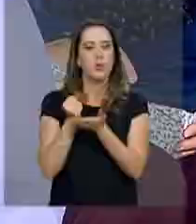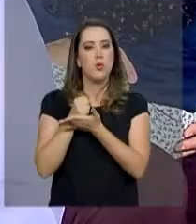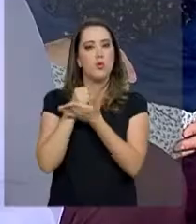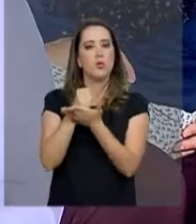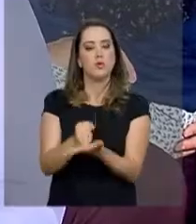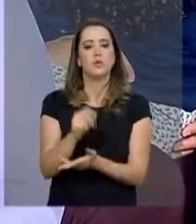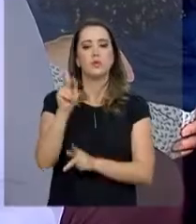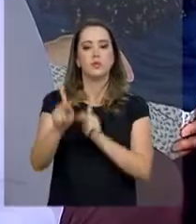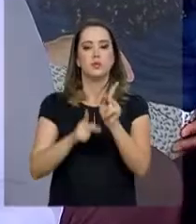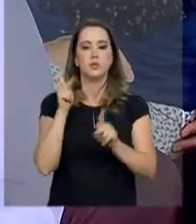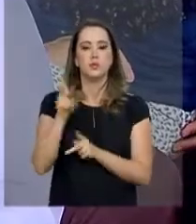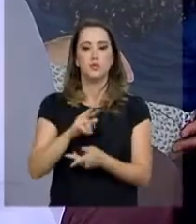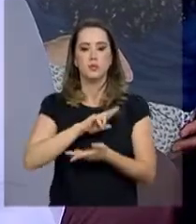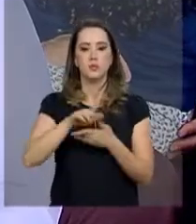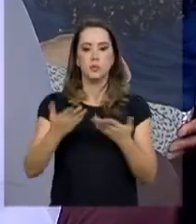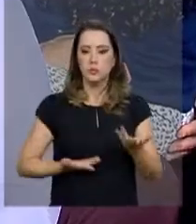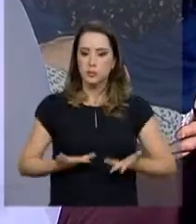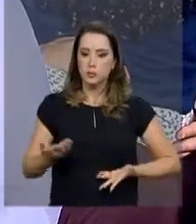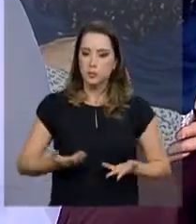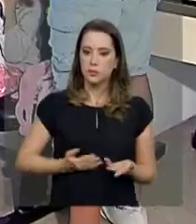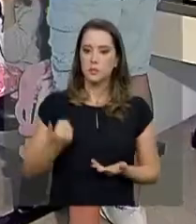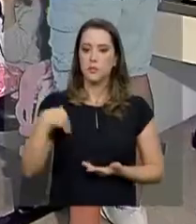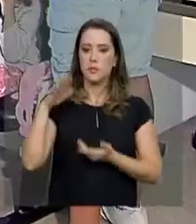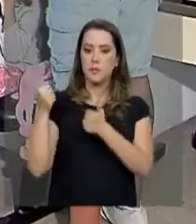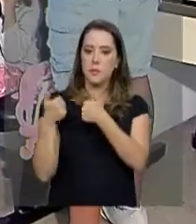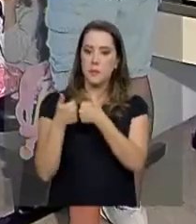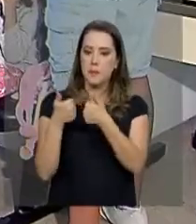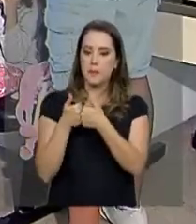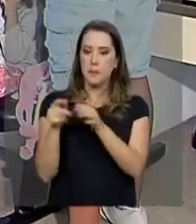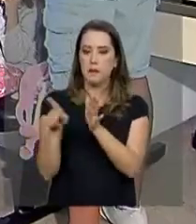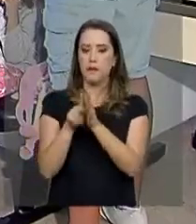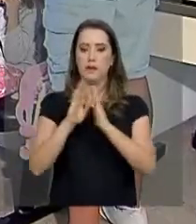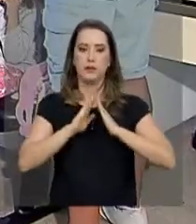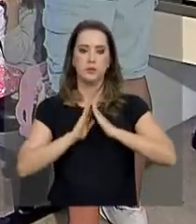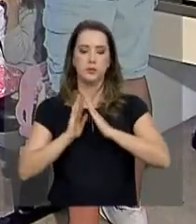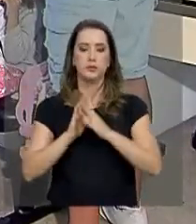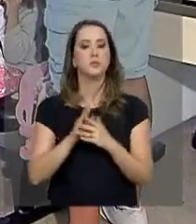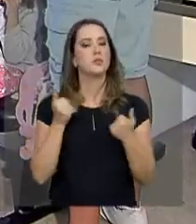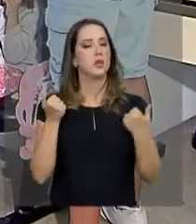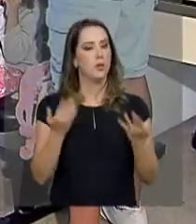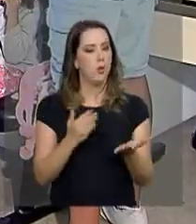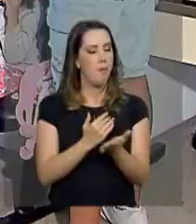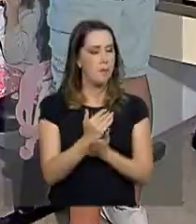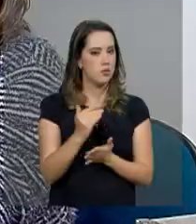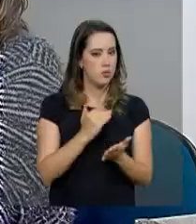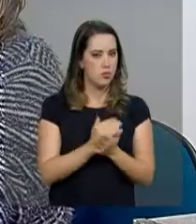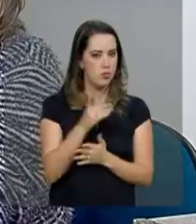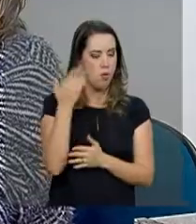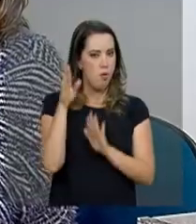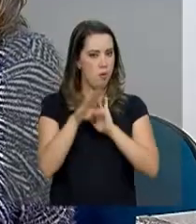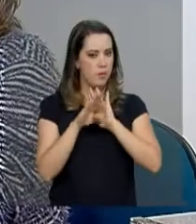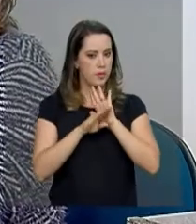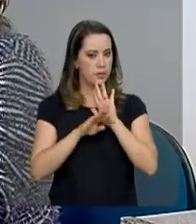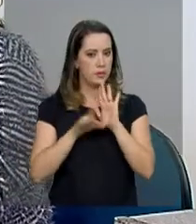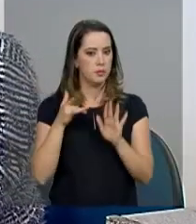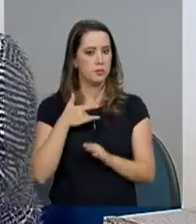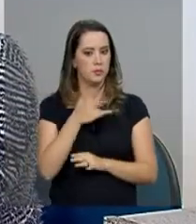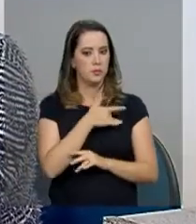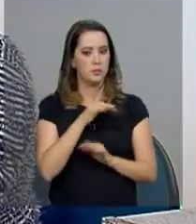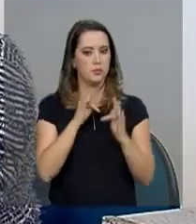da população serviços mais próximos de sua residência desde a implantação do programa saúde da família